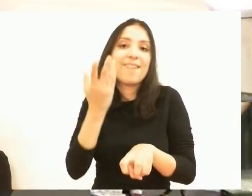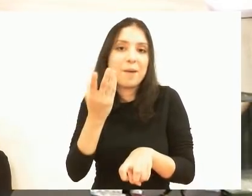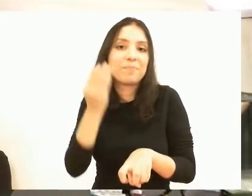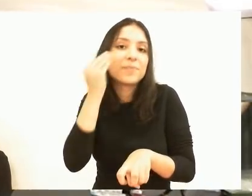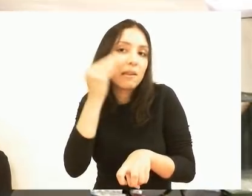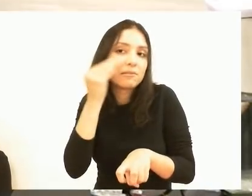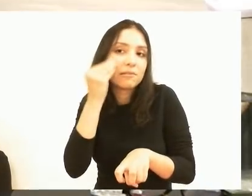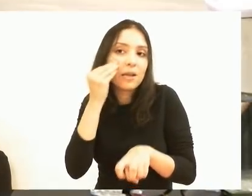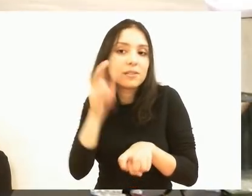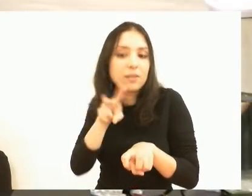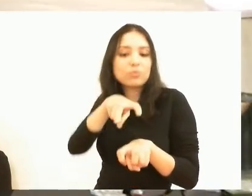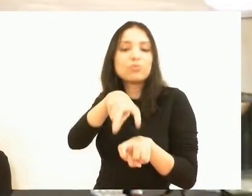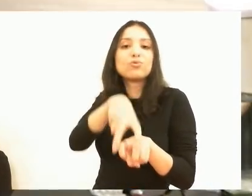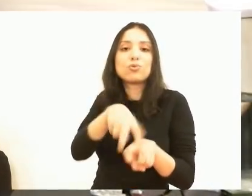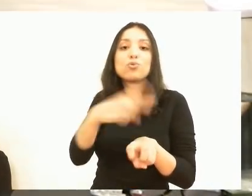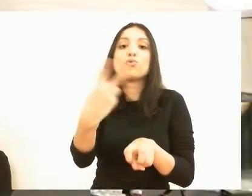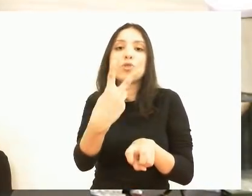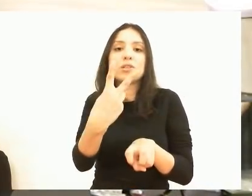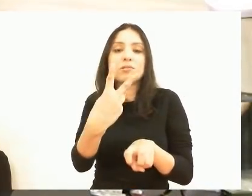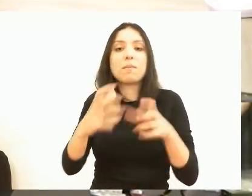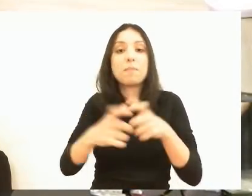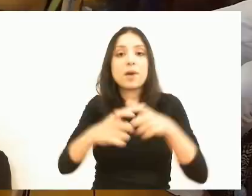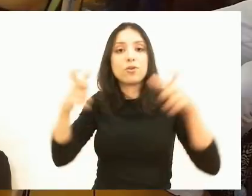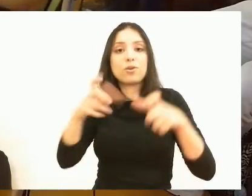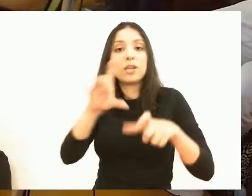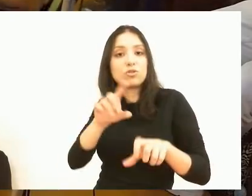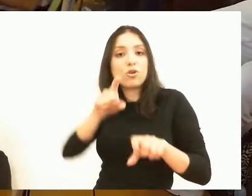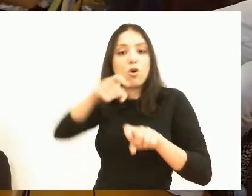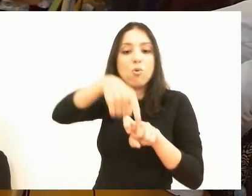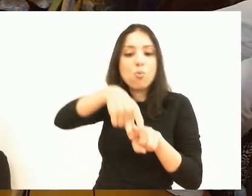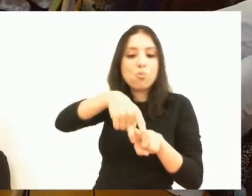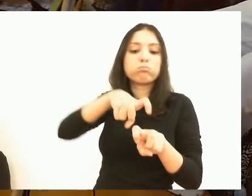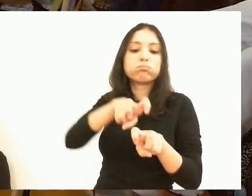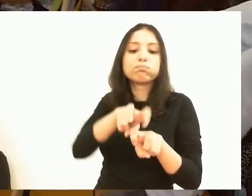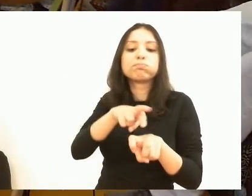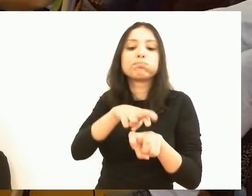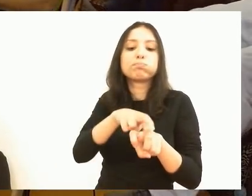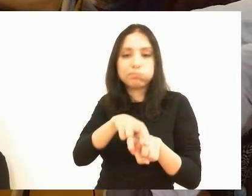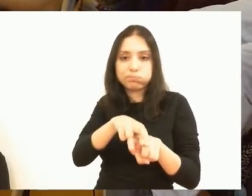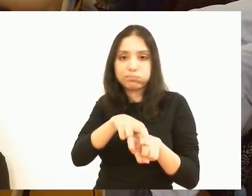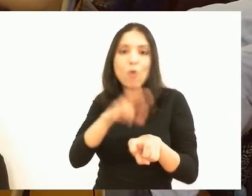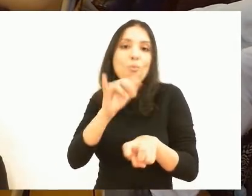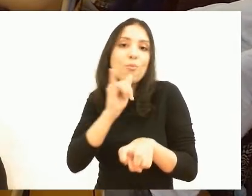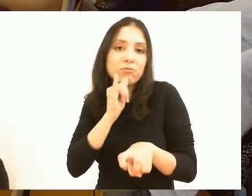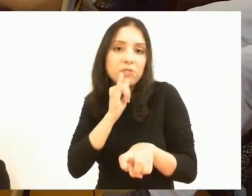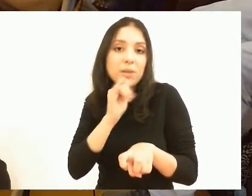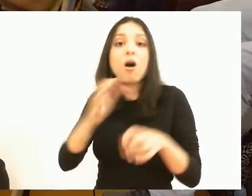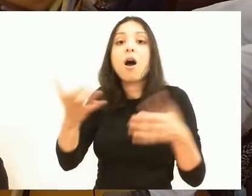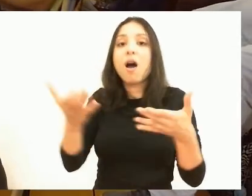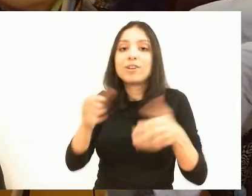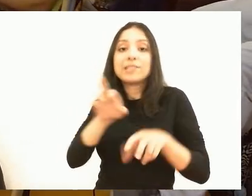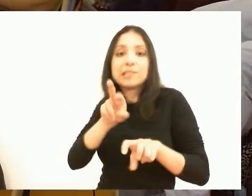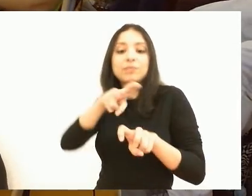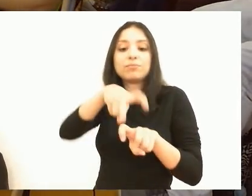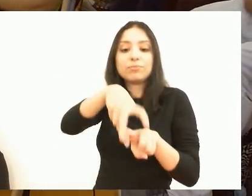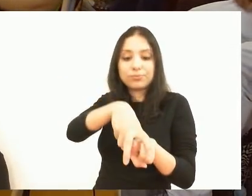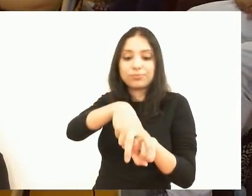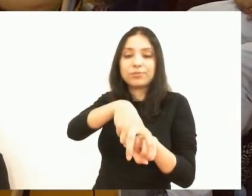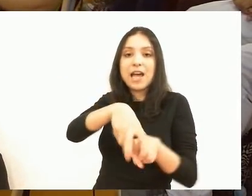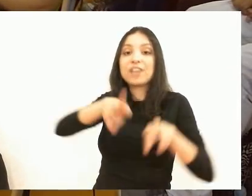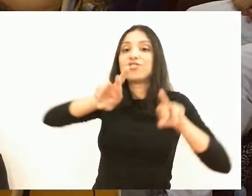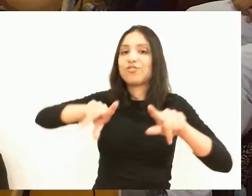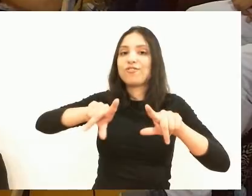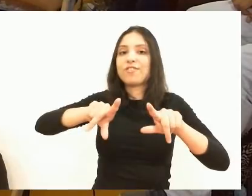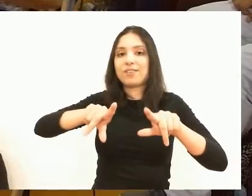experimento apoiar os dois se você apoia os dois você já tem outro assentamento da pelve você